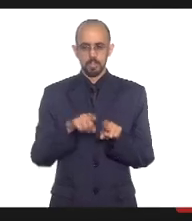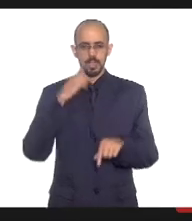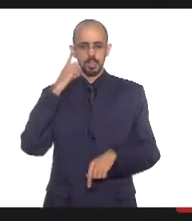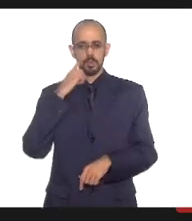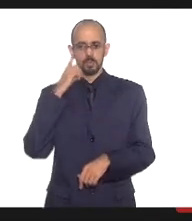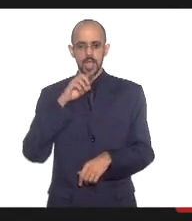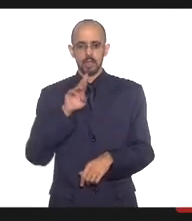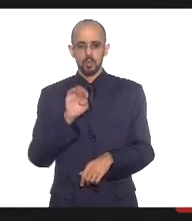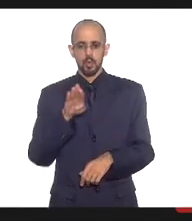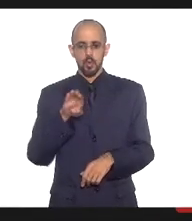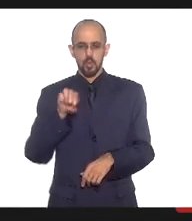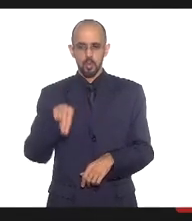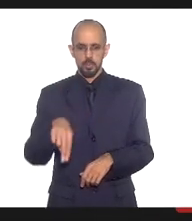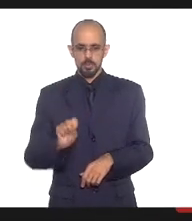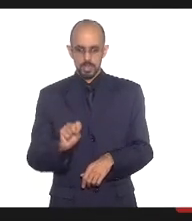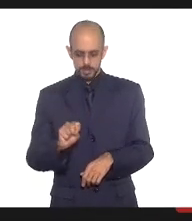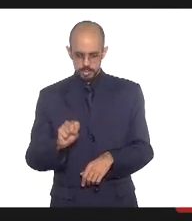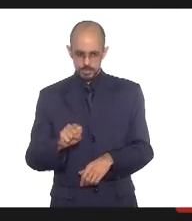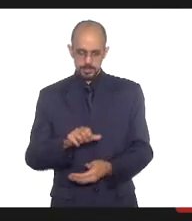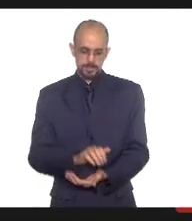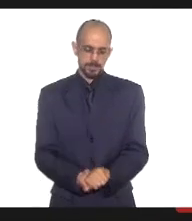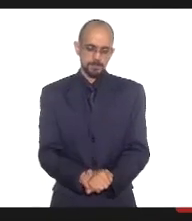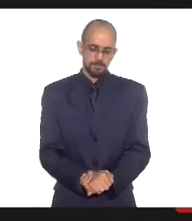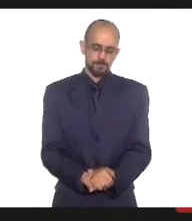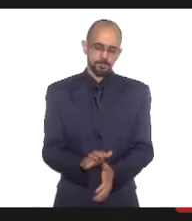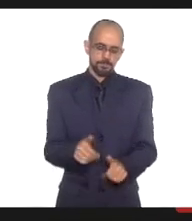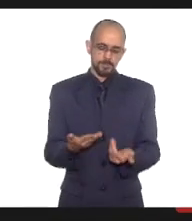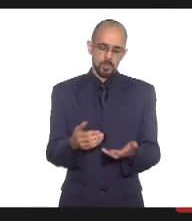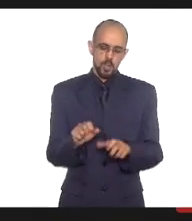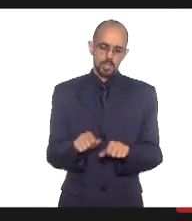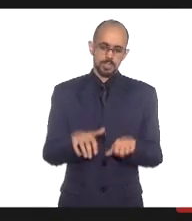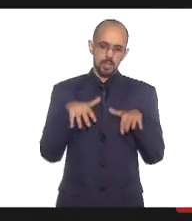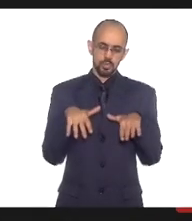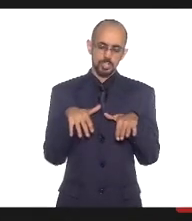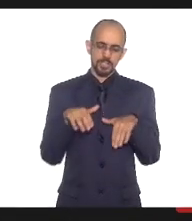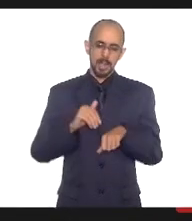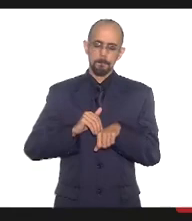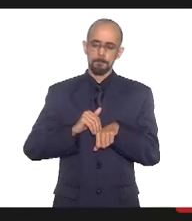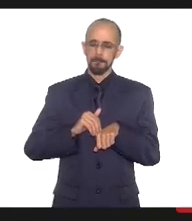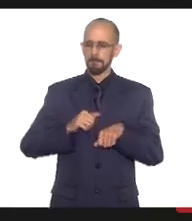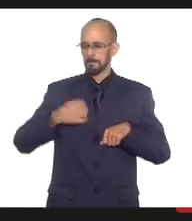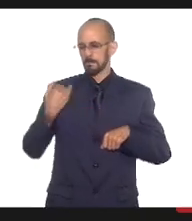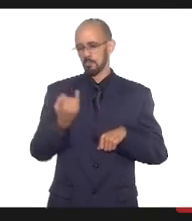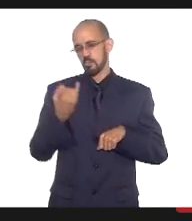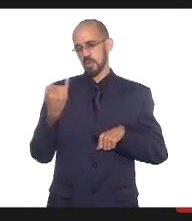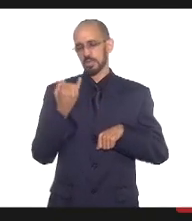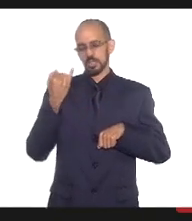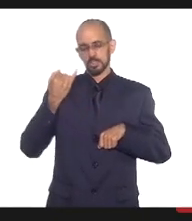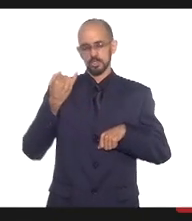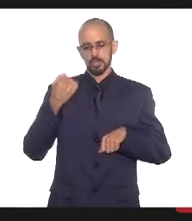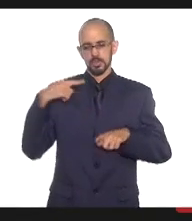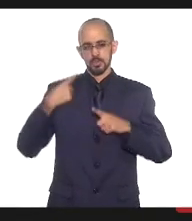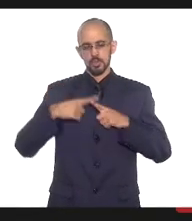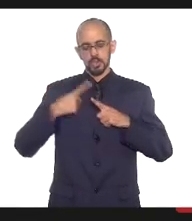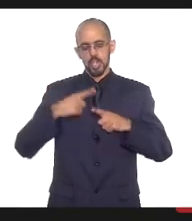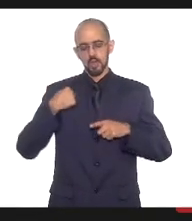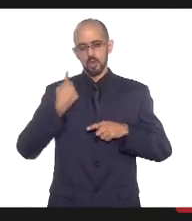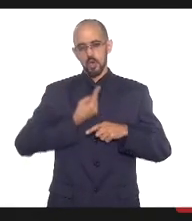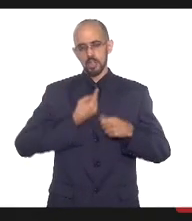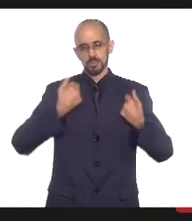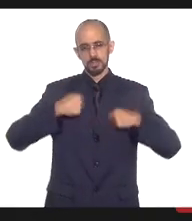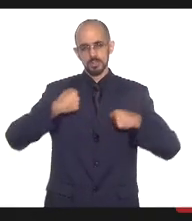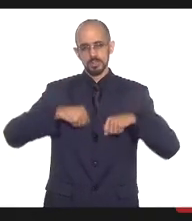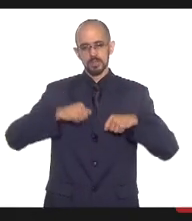bomtempo é assim audiência é mais do que necessária né Nós precisamos escutar